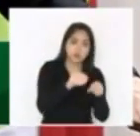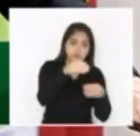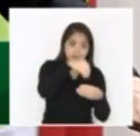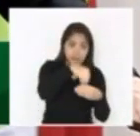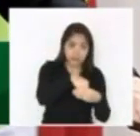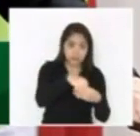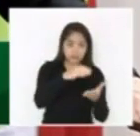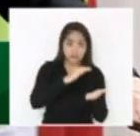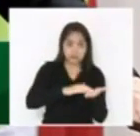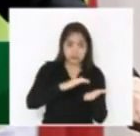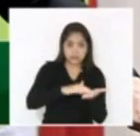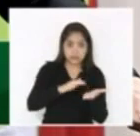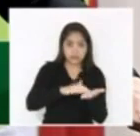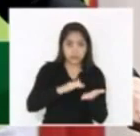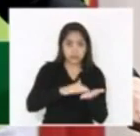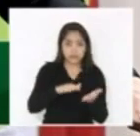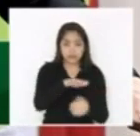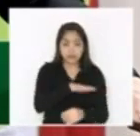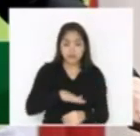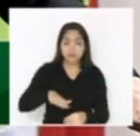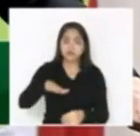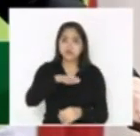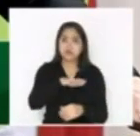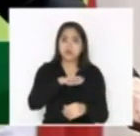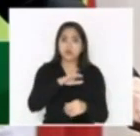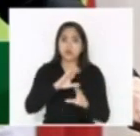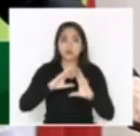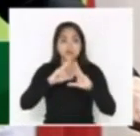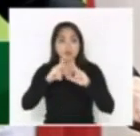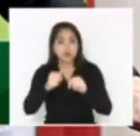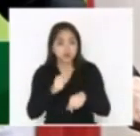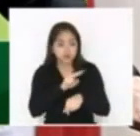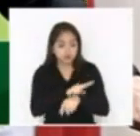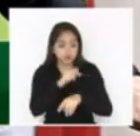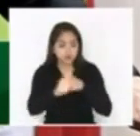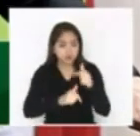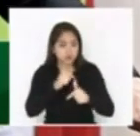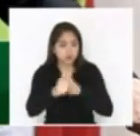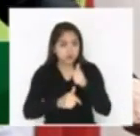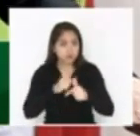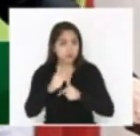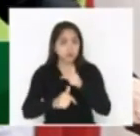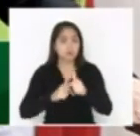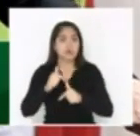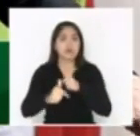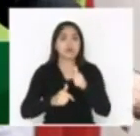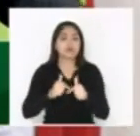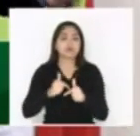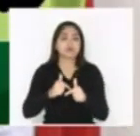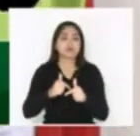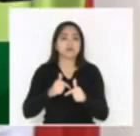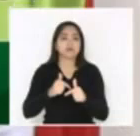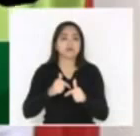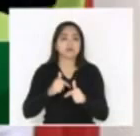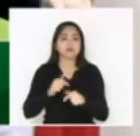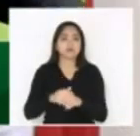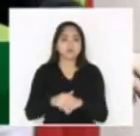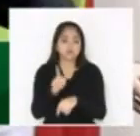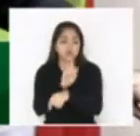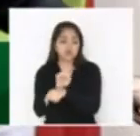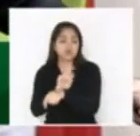Secretaria Regional e todos os cargos, o único cargo que é possível de fora do quadro é o de